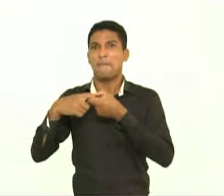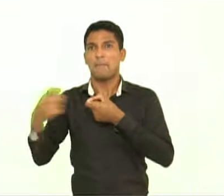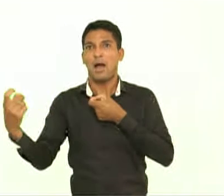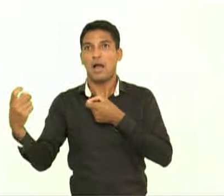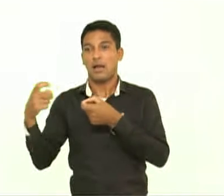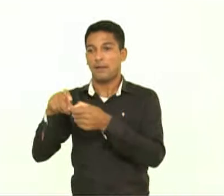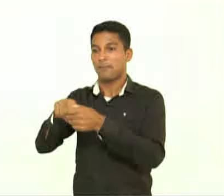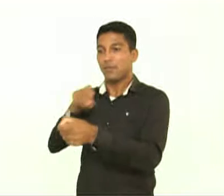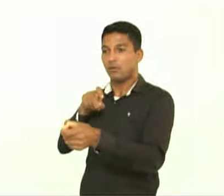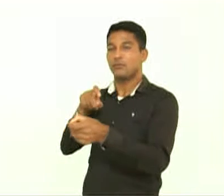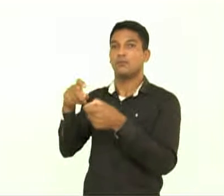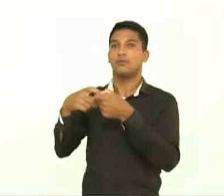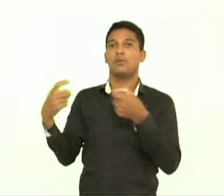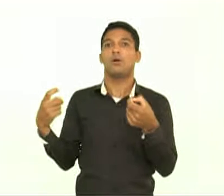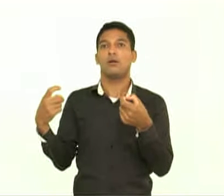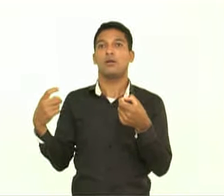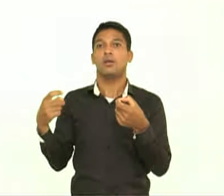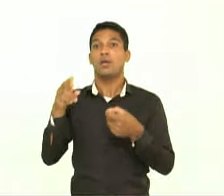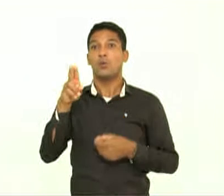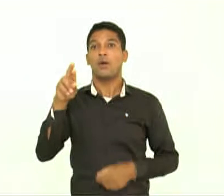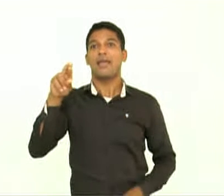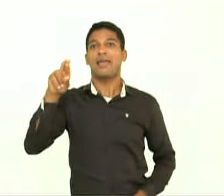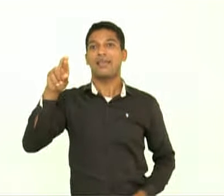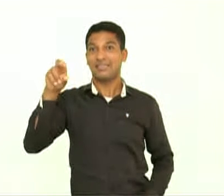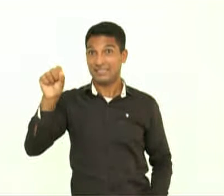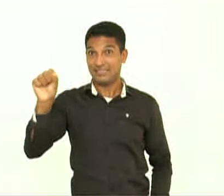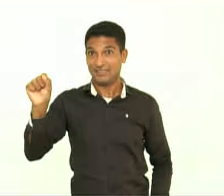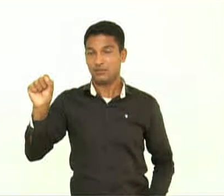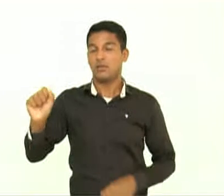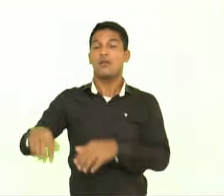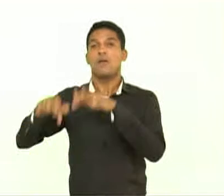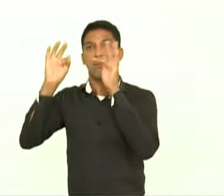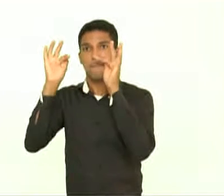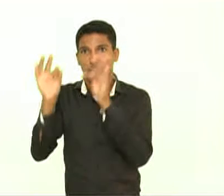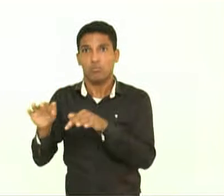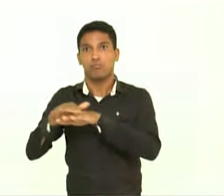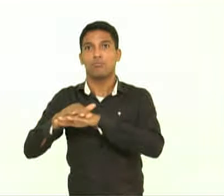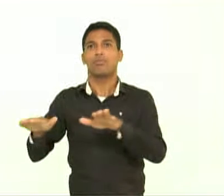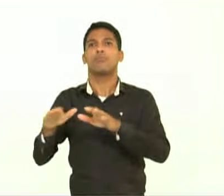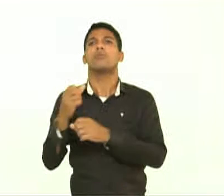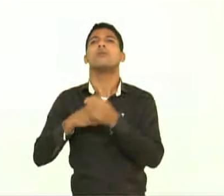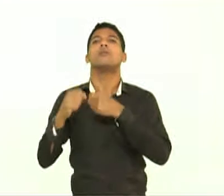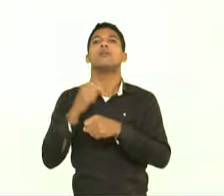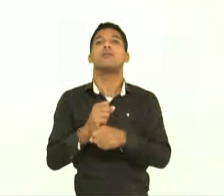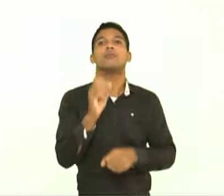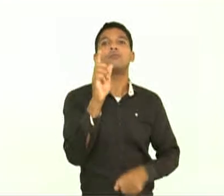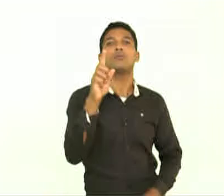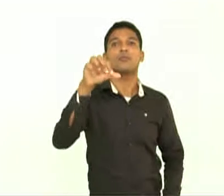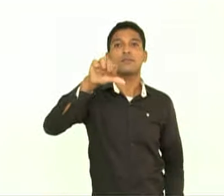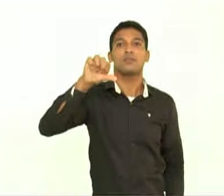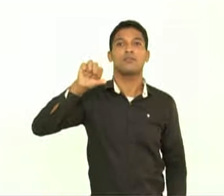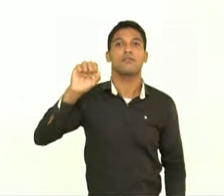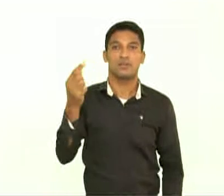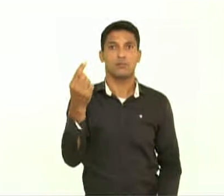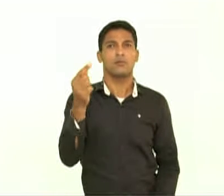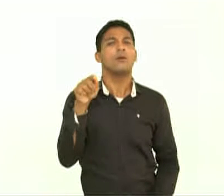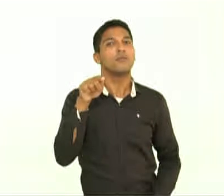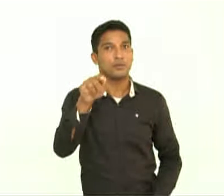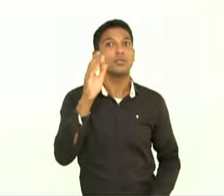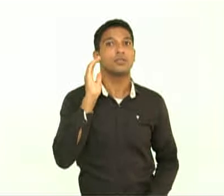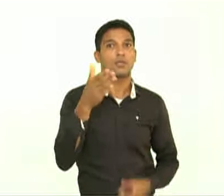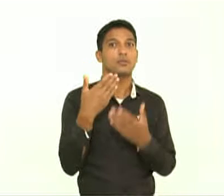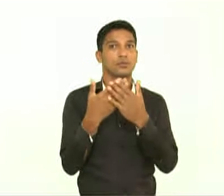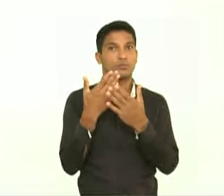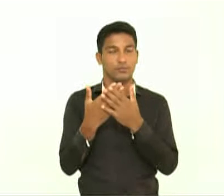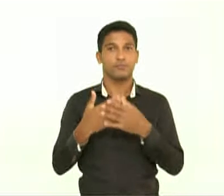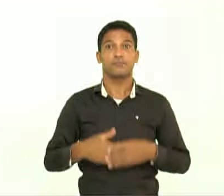o fim definitivo da União Soviética no finalzinho de 1991. Assuntos que você já estudou, a gente